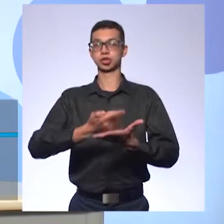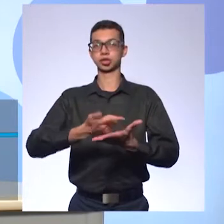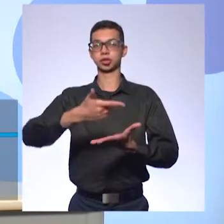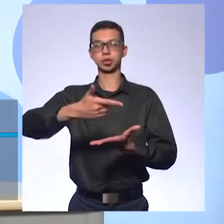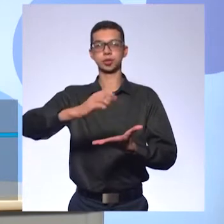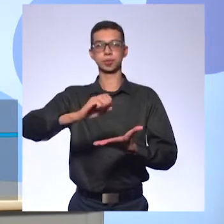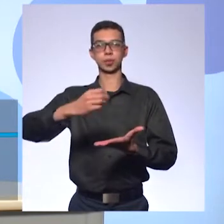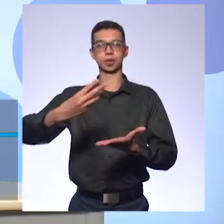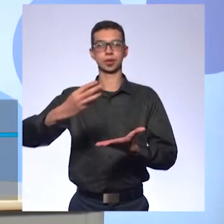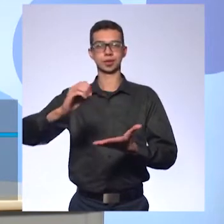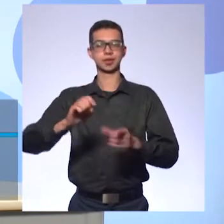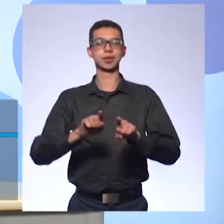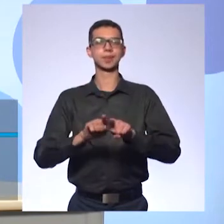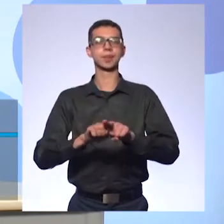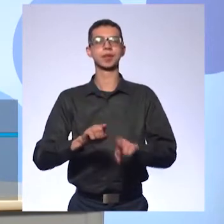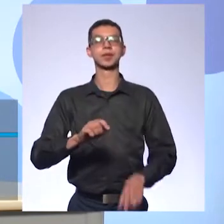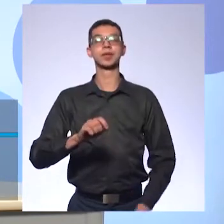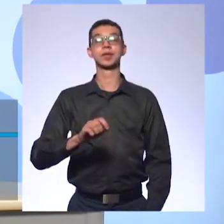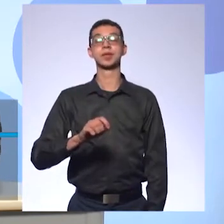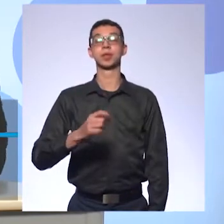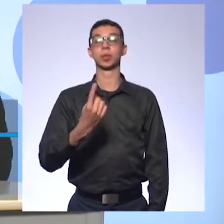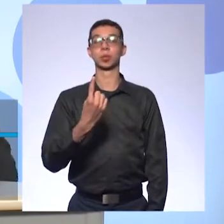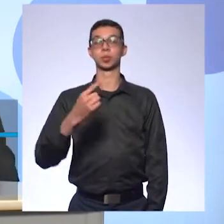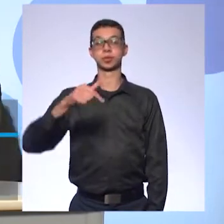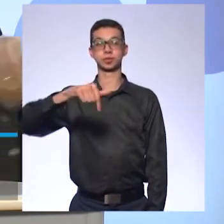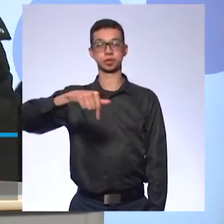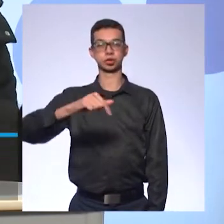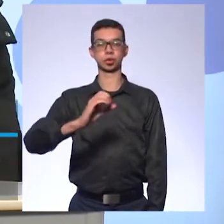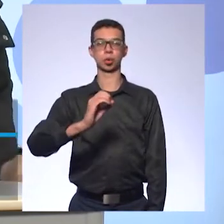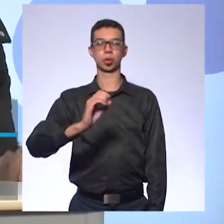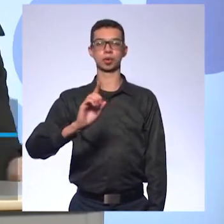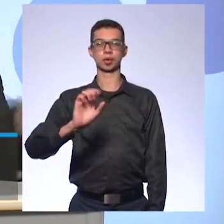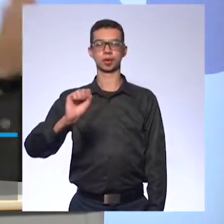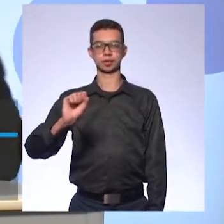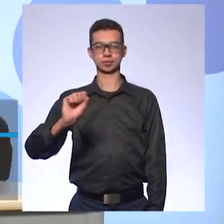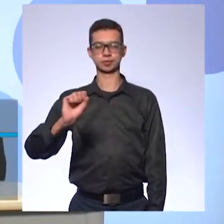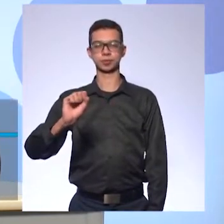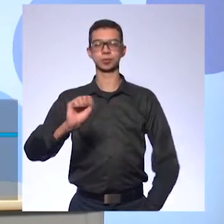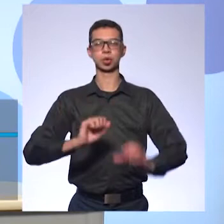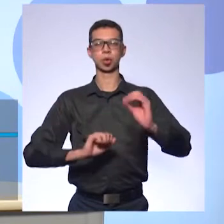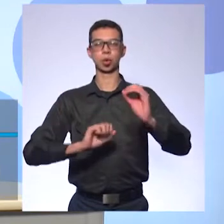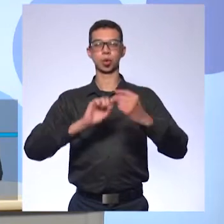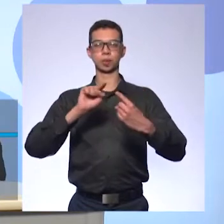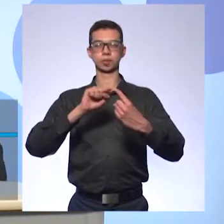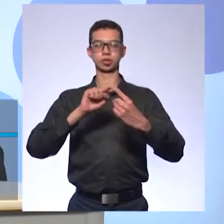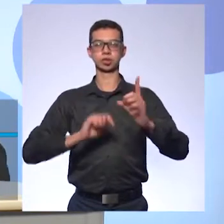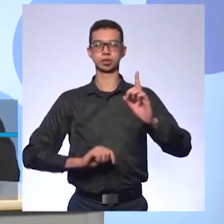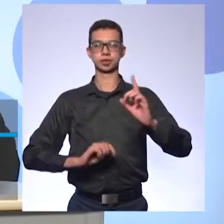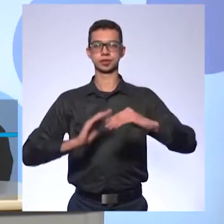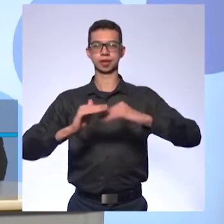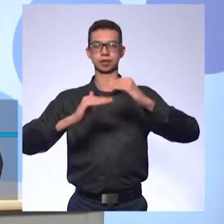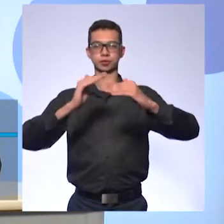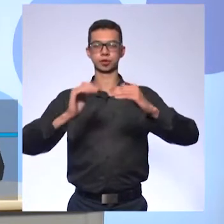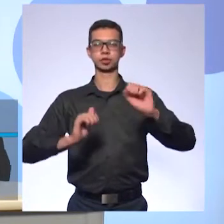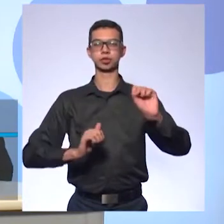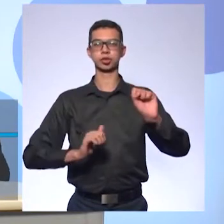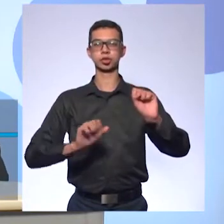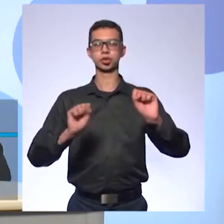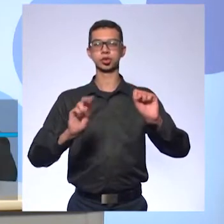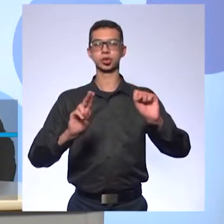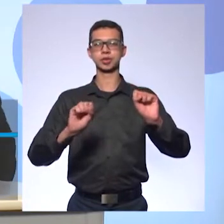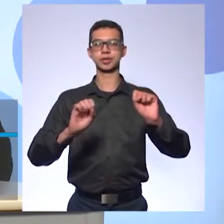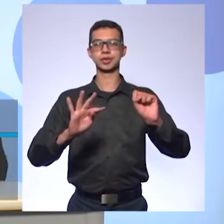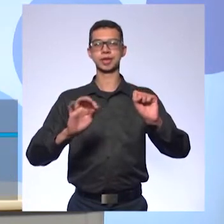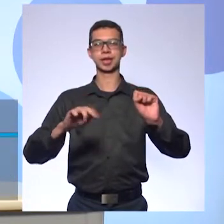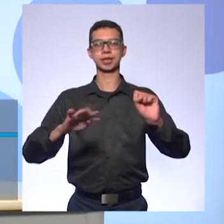os 17 ODS, os Objetivos de Desenvolvimento Sustentável. Na aula passada, a professora Andréa já trouxe algumas